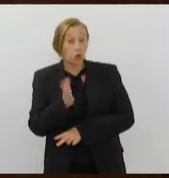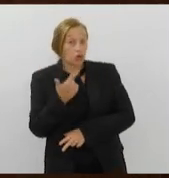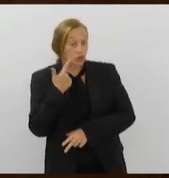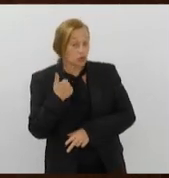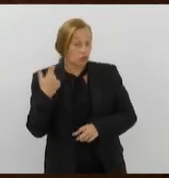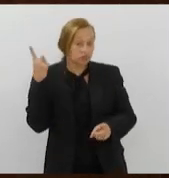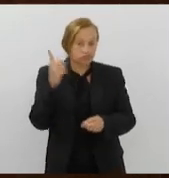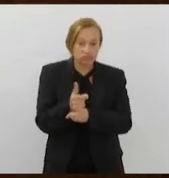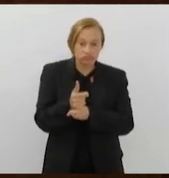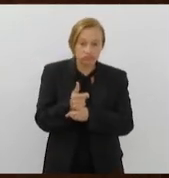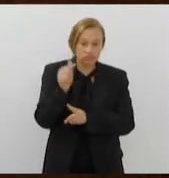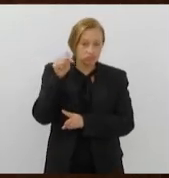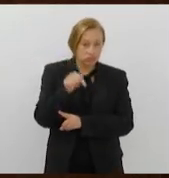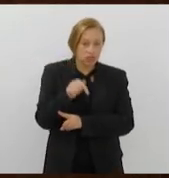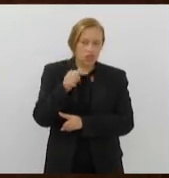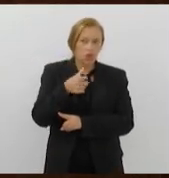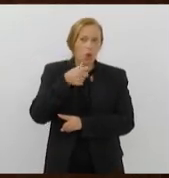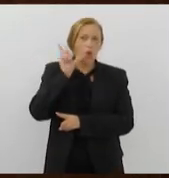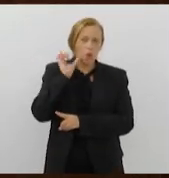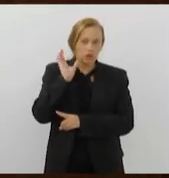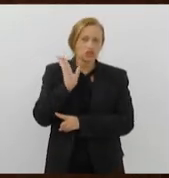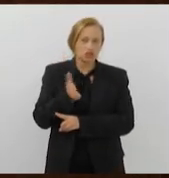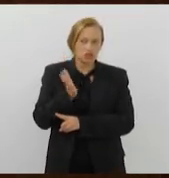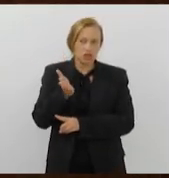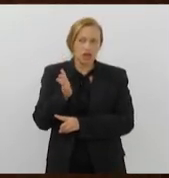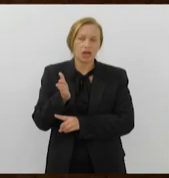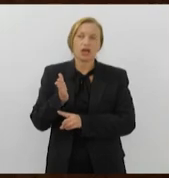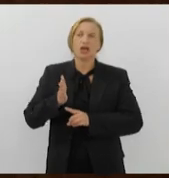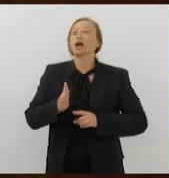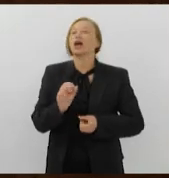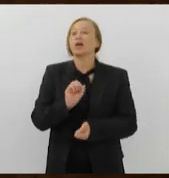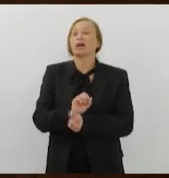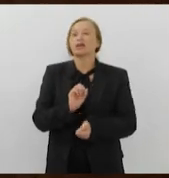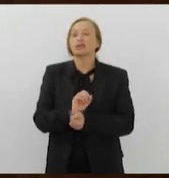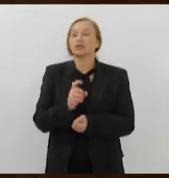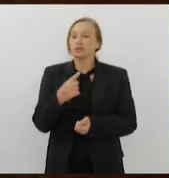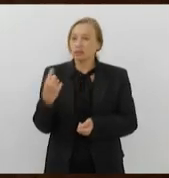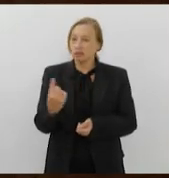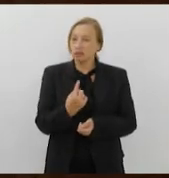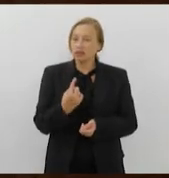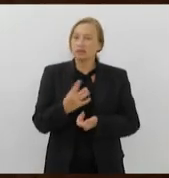encontrei, desde ontem, né, que eles estavam aí, e eu encontrei